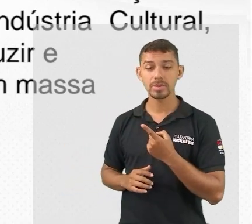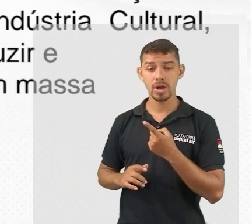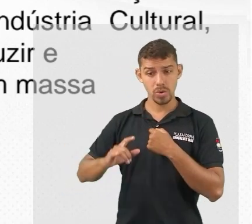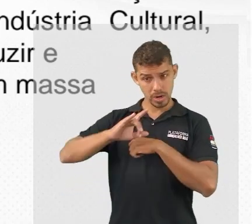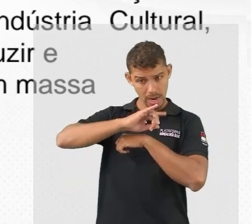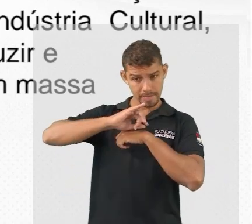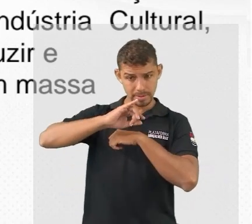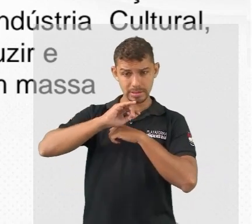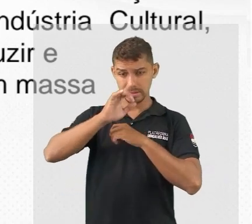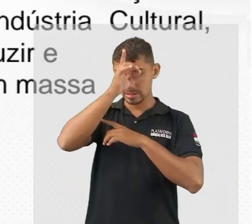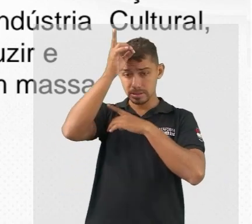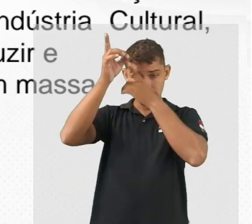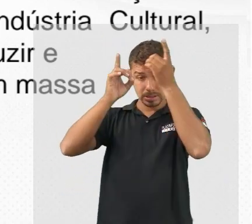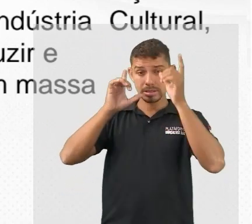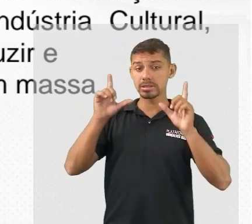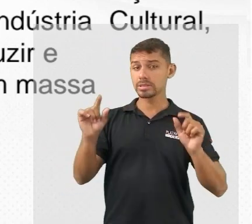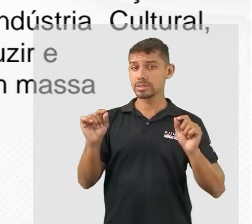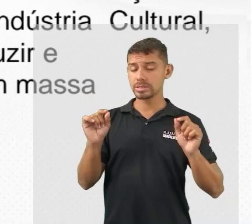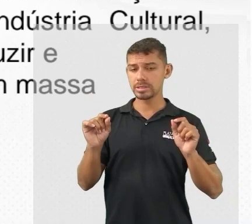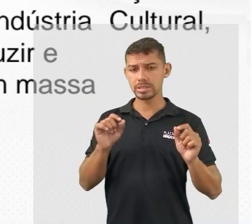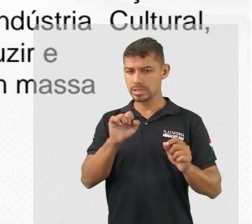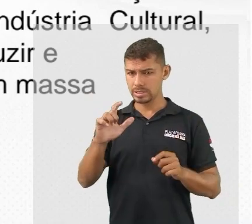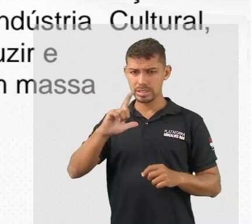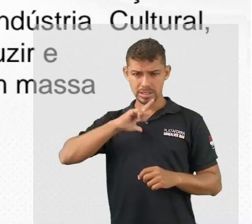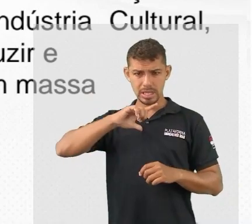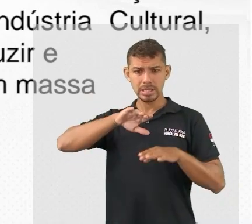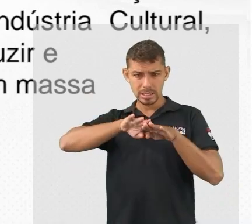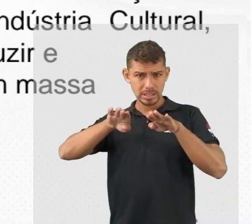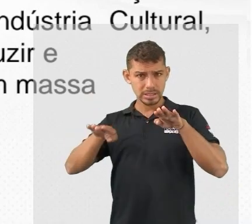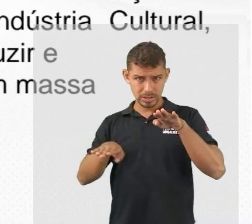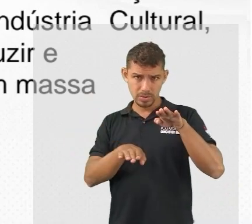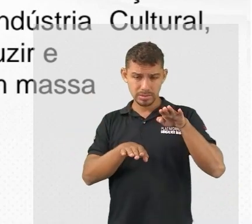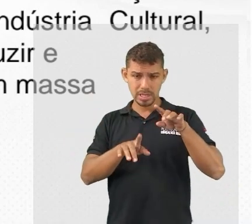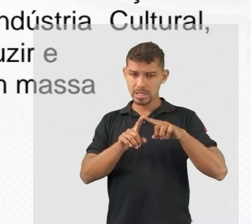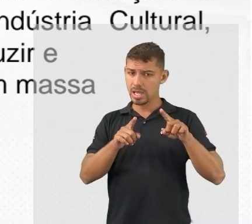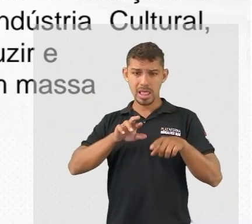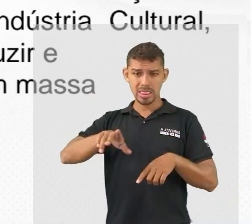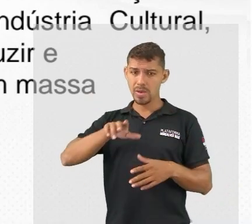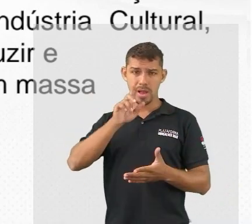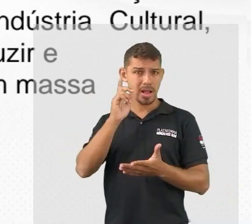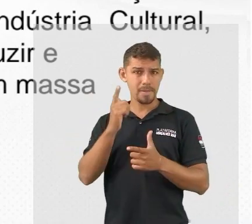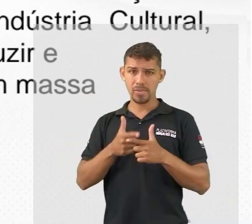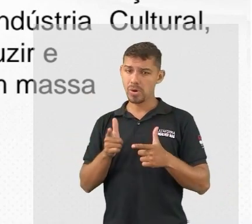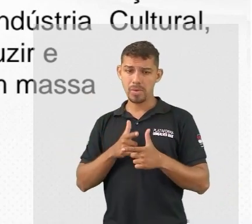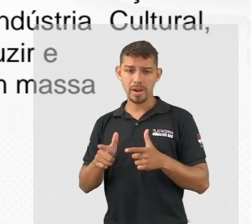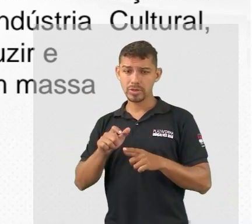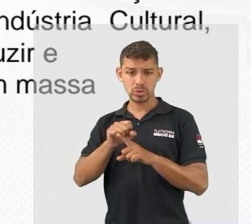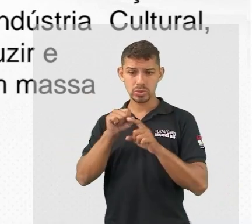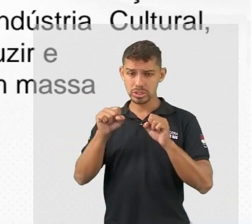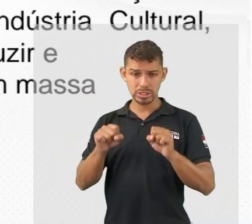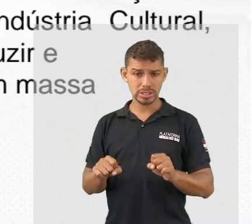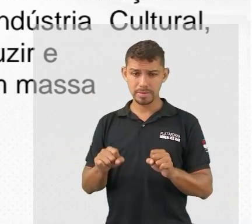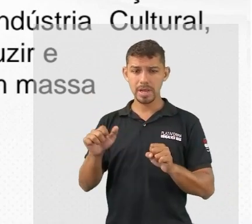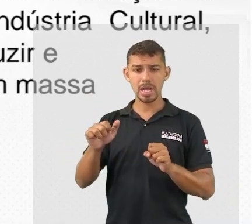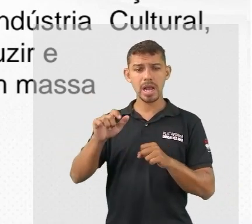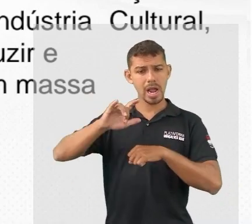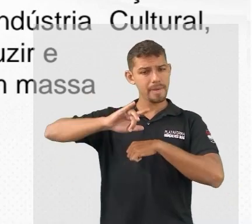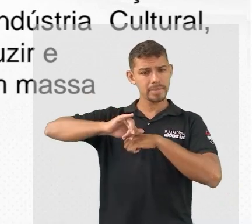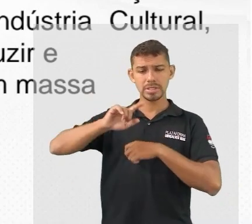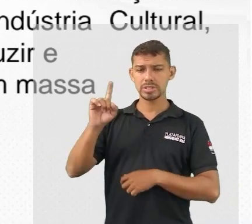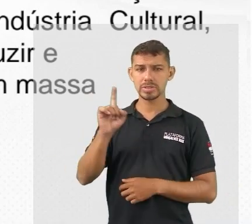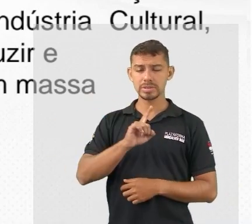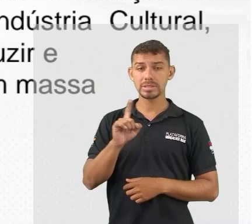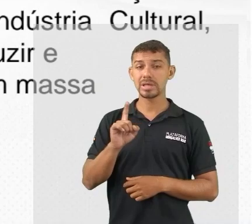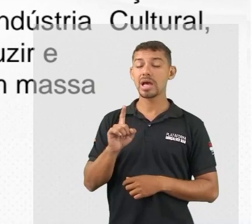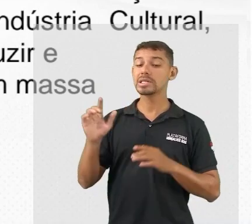capitalismo cria a ideia de que, se existe desigualdade, ela não é um problema do próprio sistema capitalista. Ela tem a ver